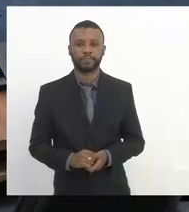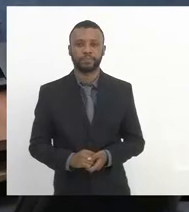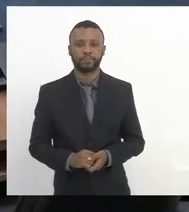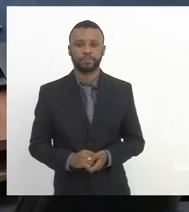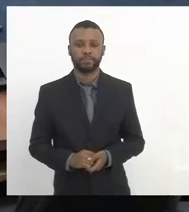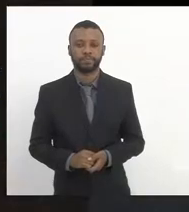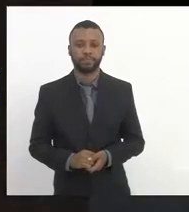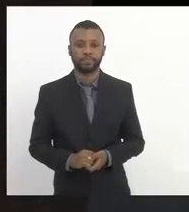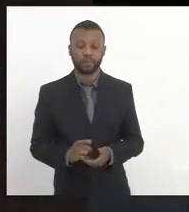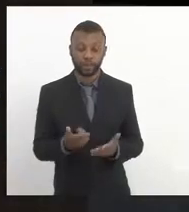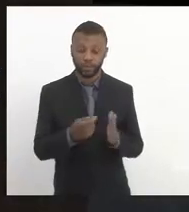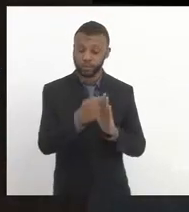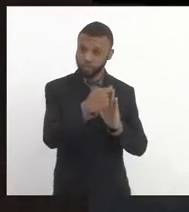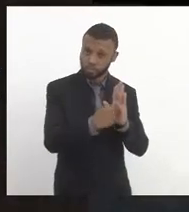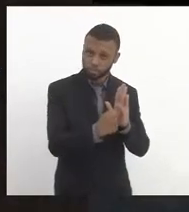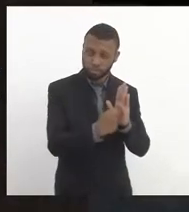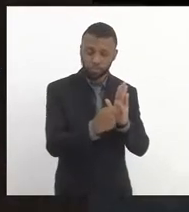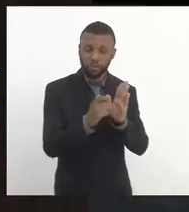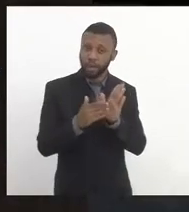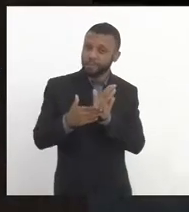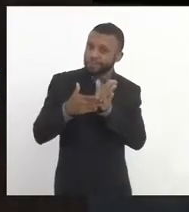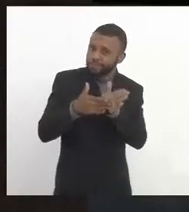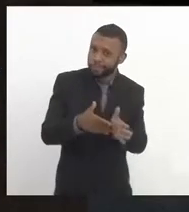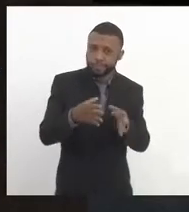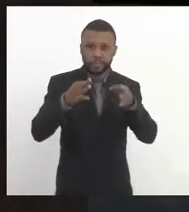A ata reflete com exatidão o ocorrido na